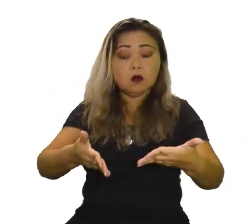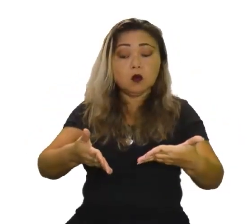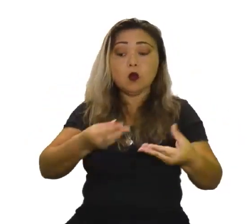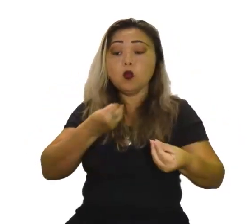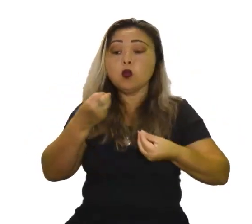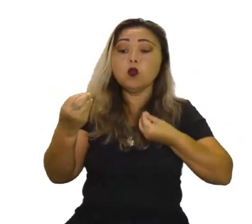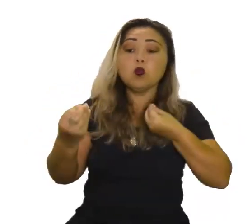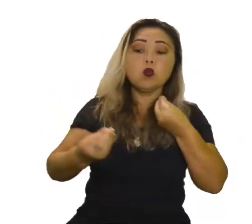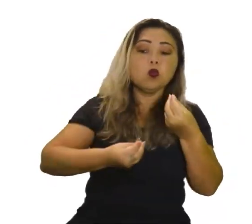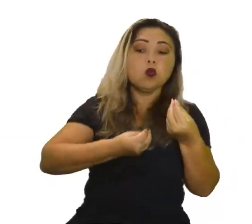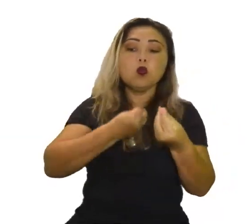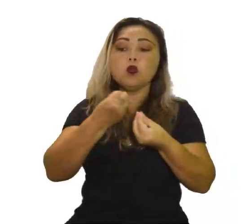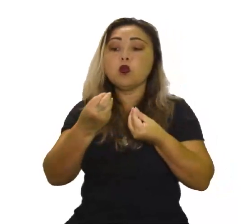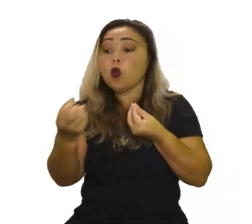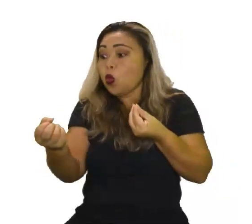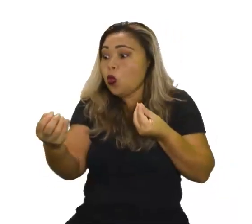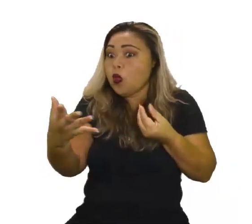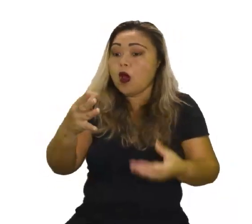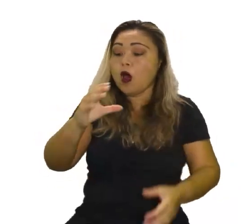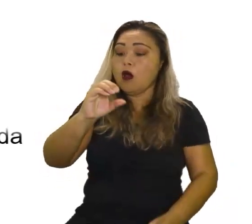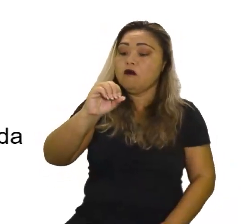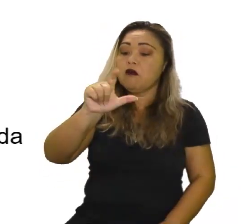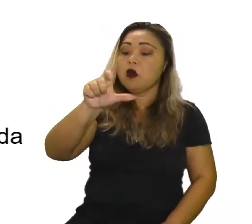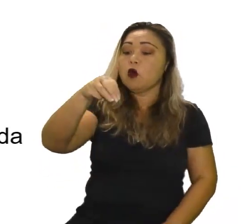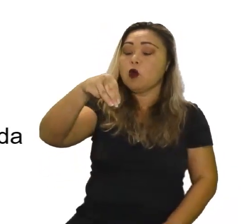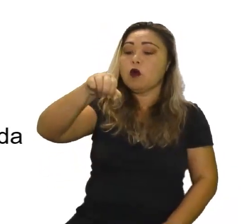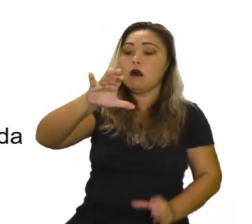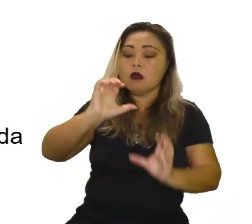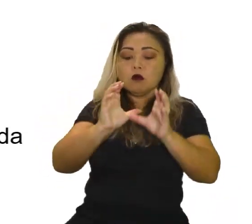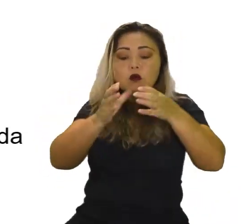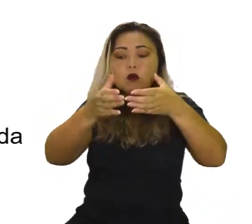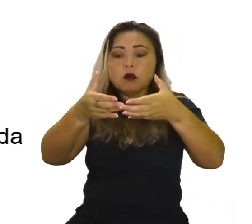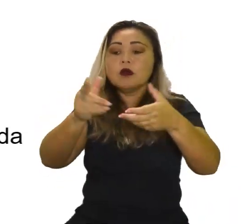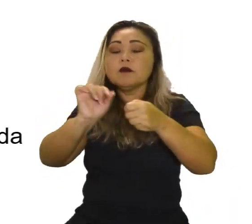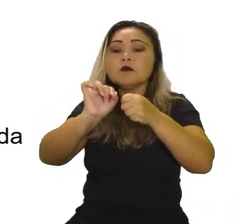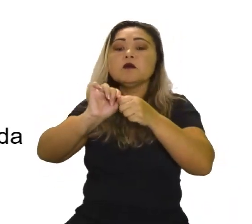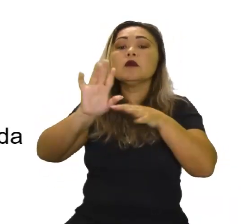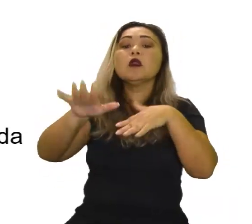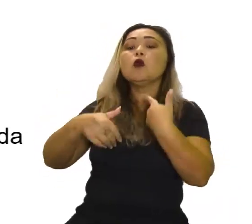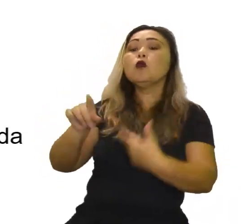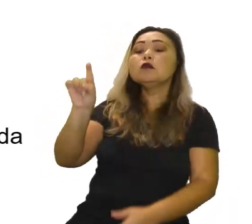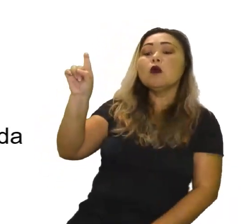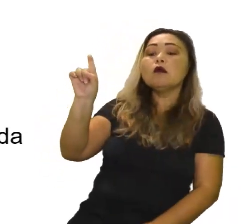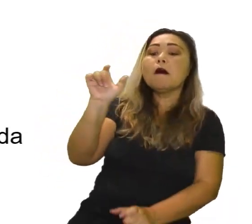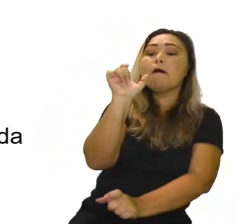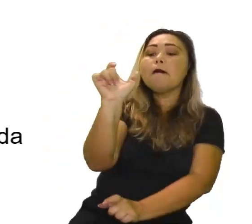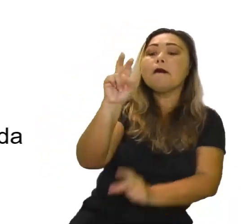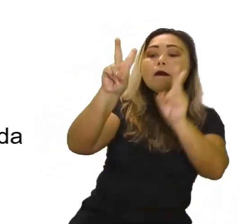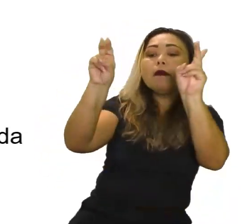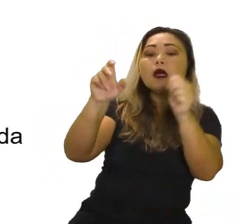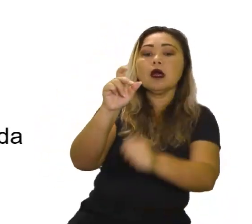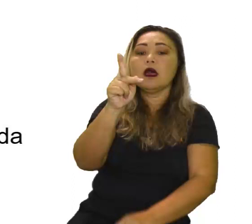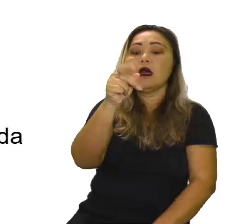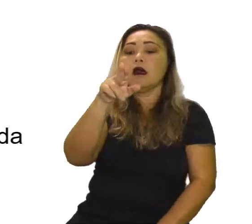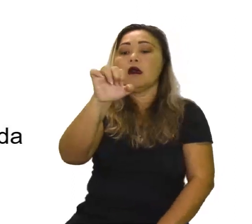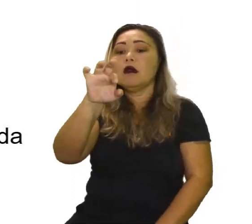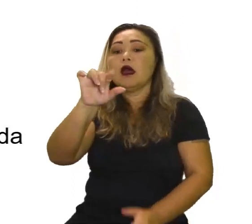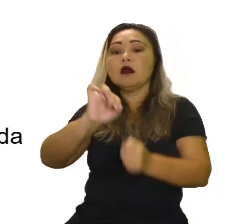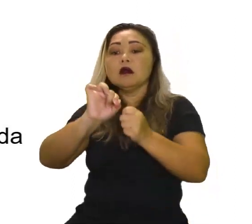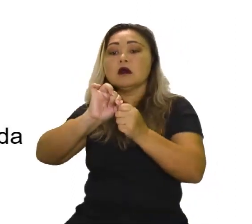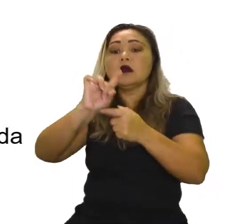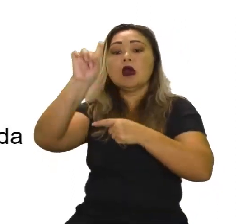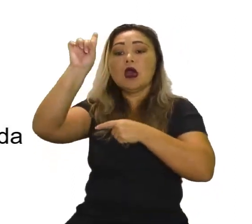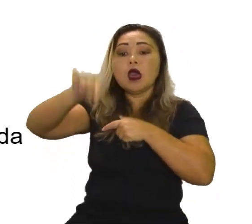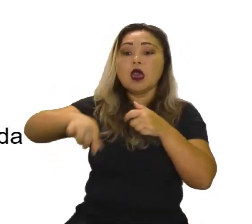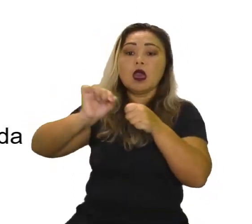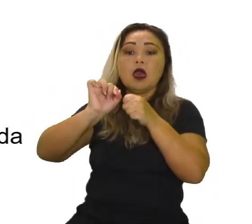como estabelecer novas colmeias. A apicultura é a atividade de criação de abelhas que são denominadas de